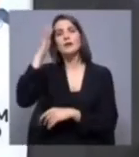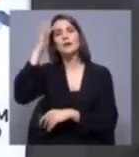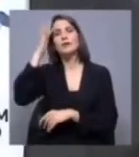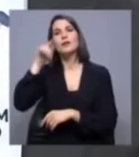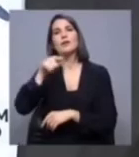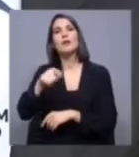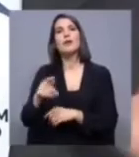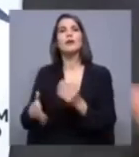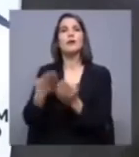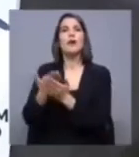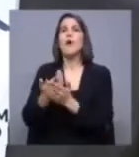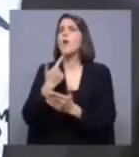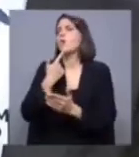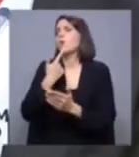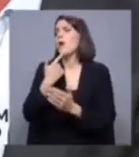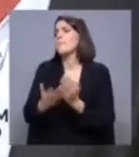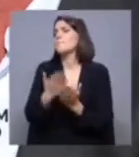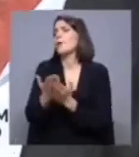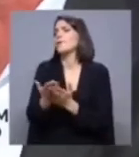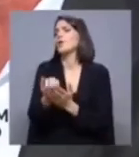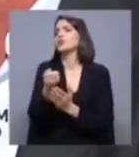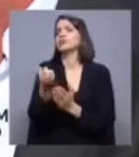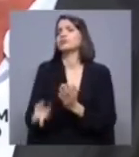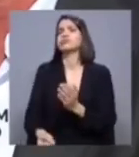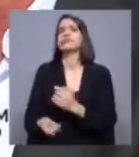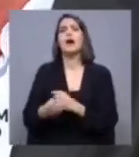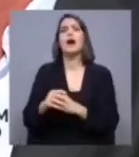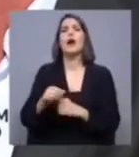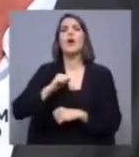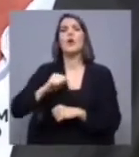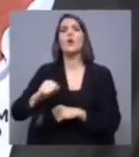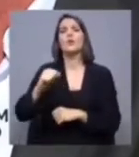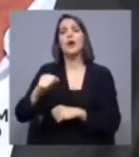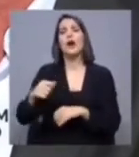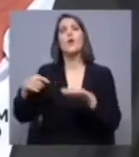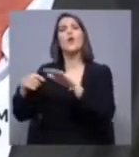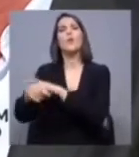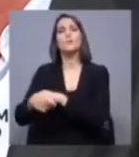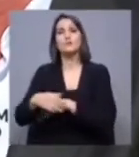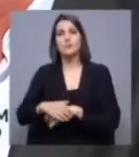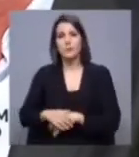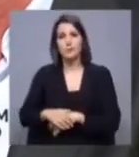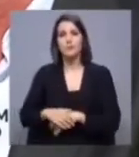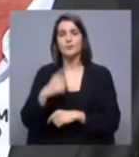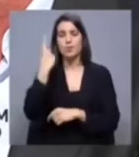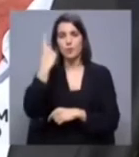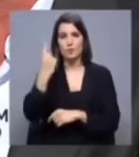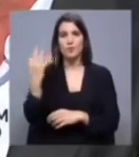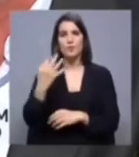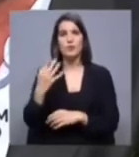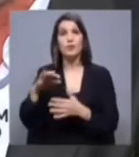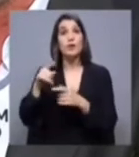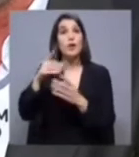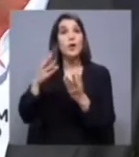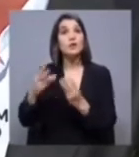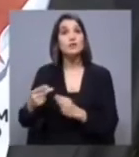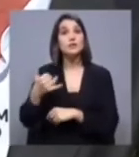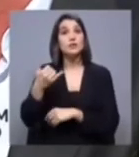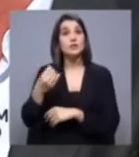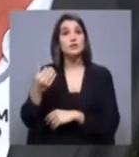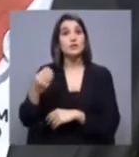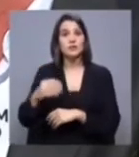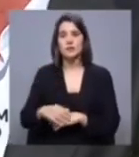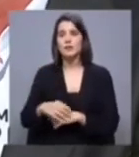de que apresentou muitas propostas de combate à corrupção. 150. Uma delas consistia na criação, isto foi no orçamento de